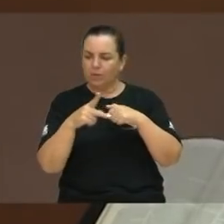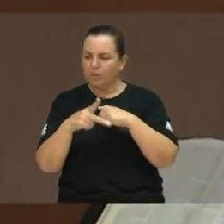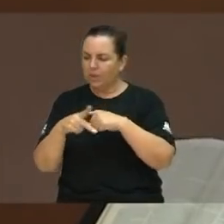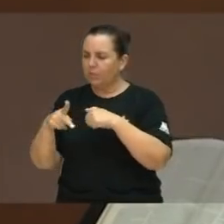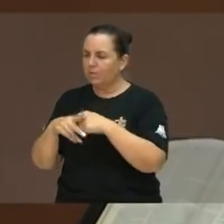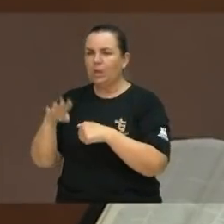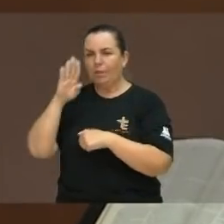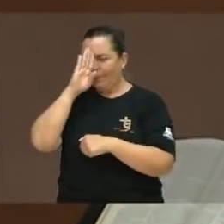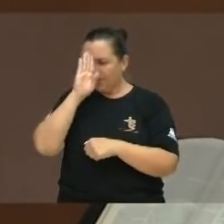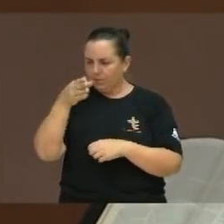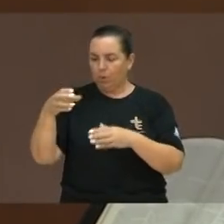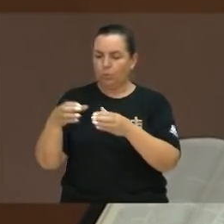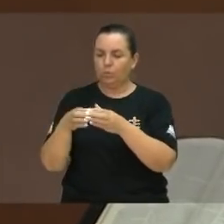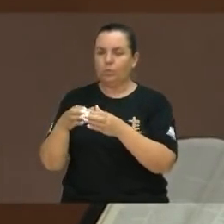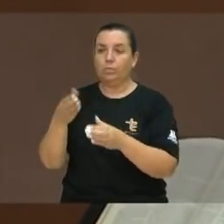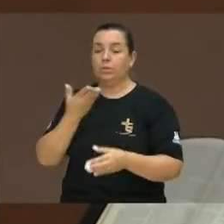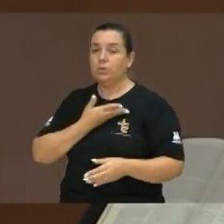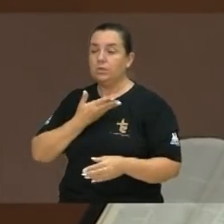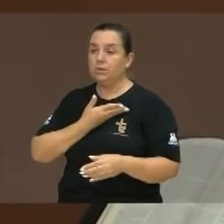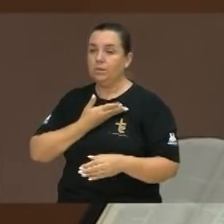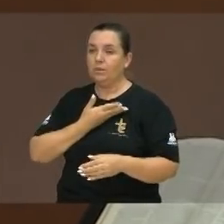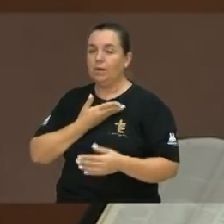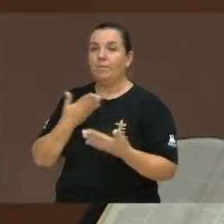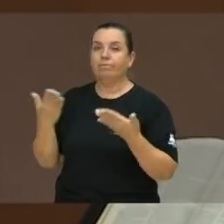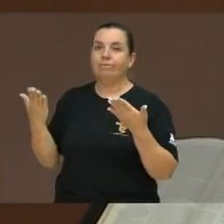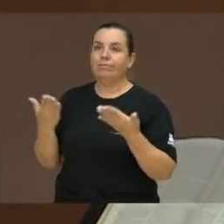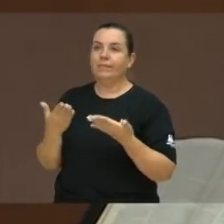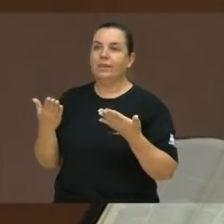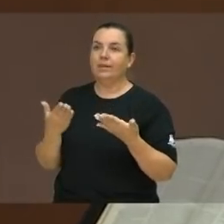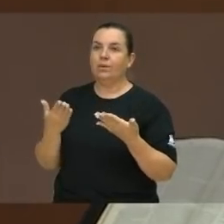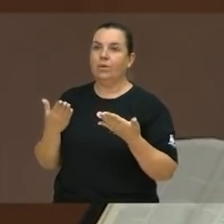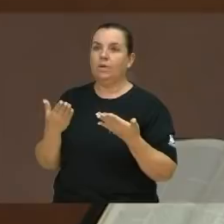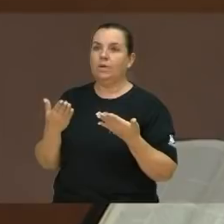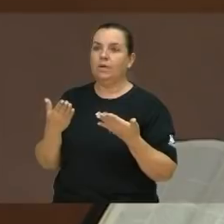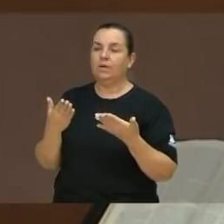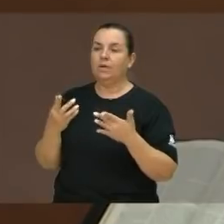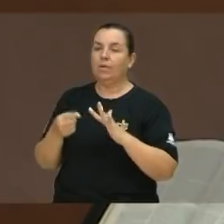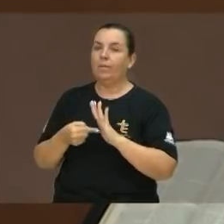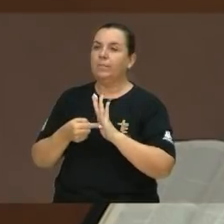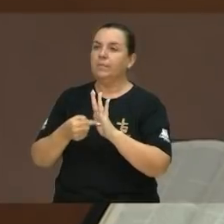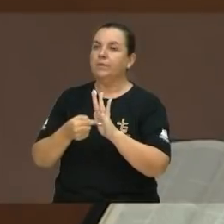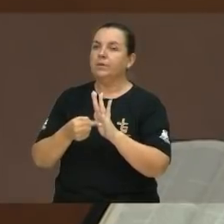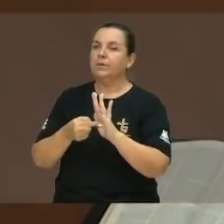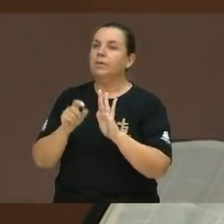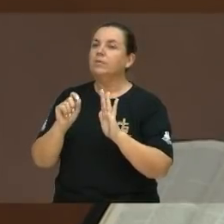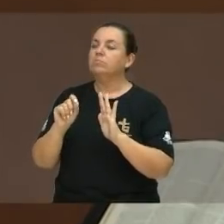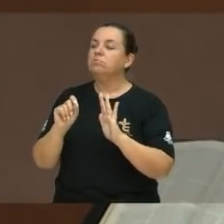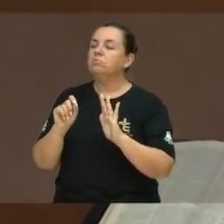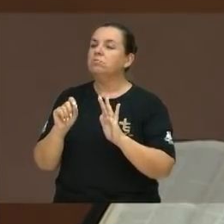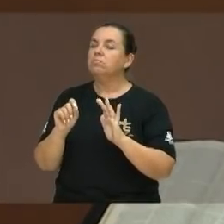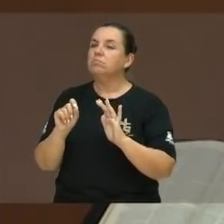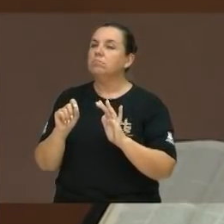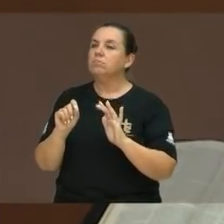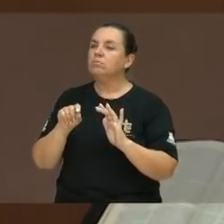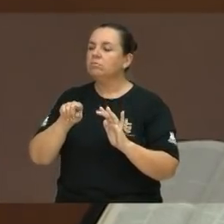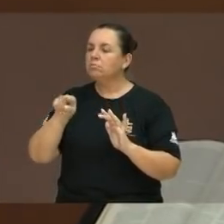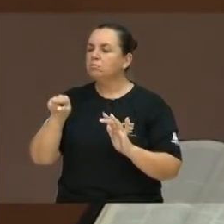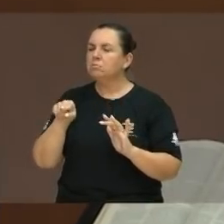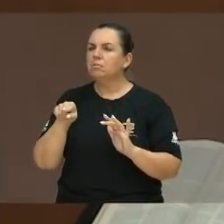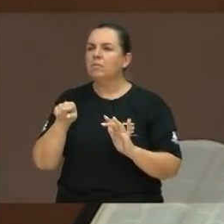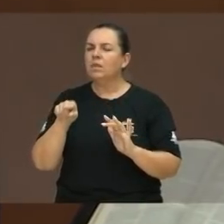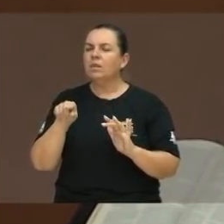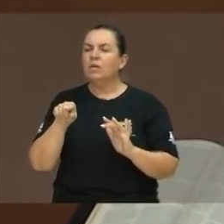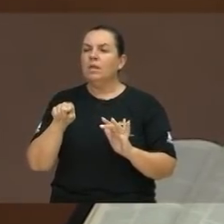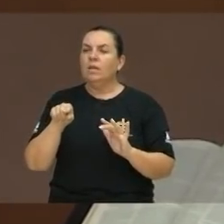protagonista no grupo de discípulos agora assinala para o outro pergunta-lhe ou